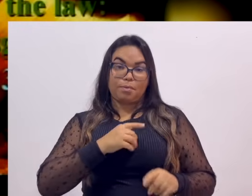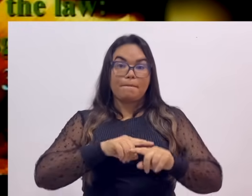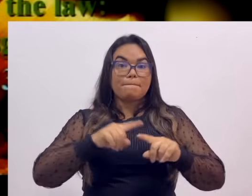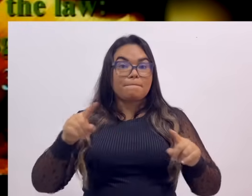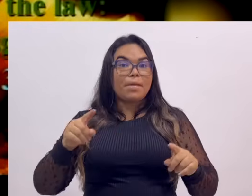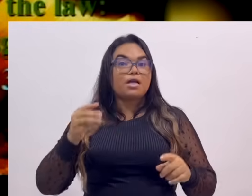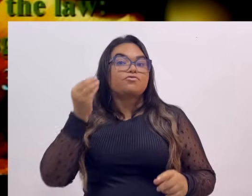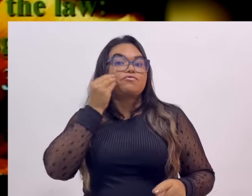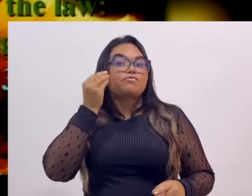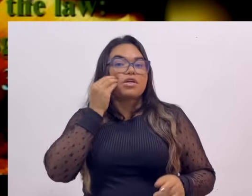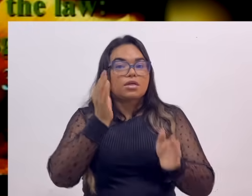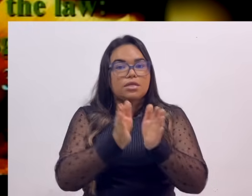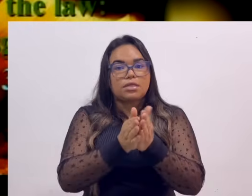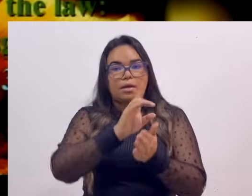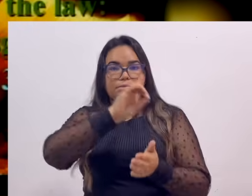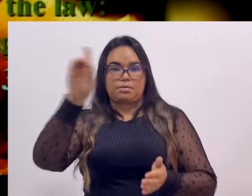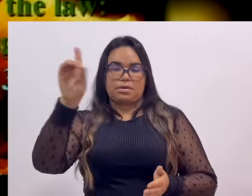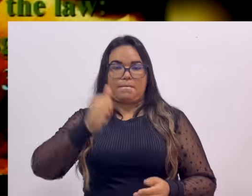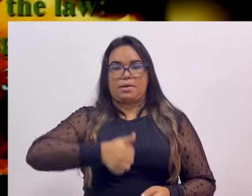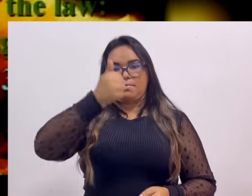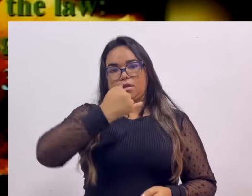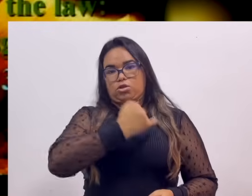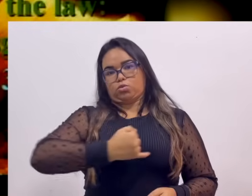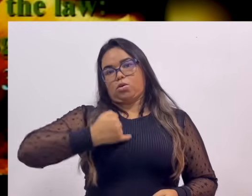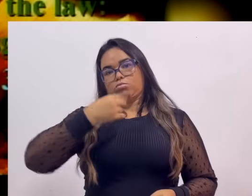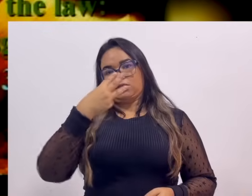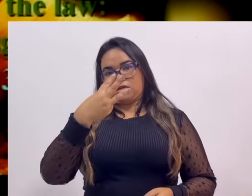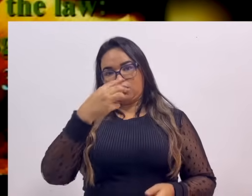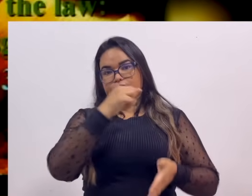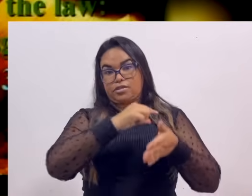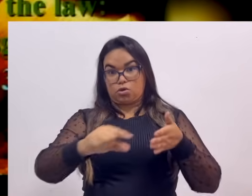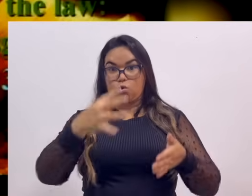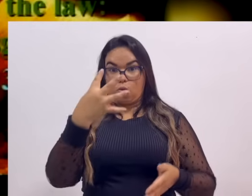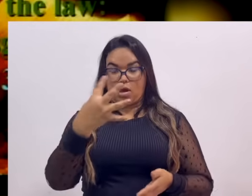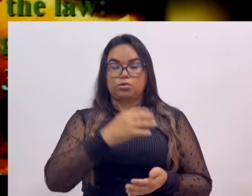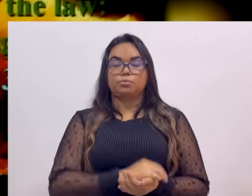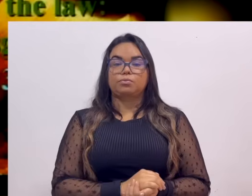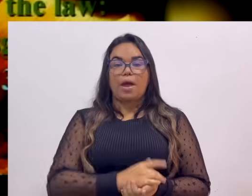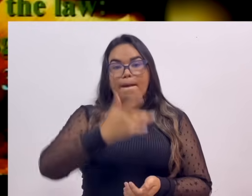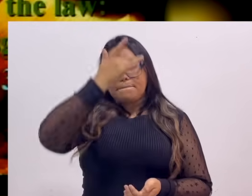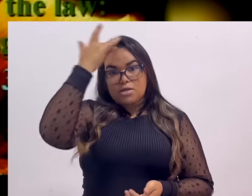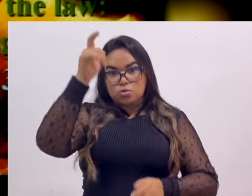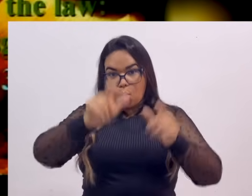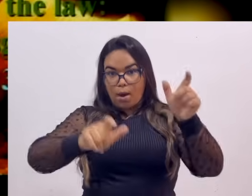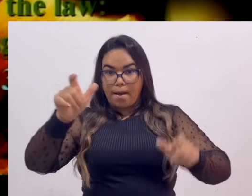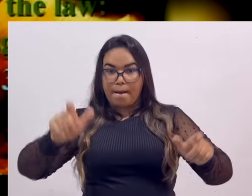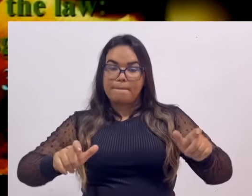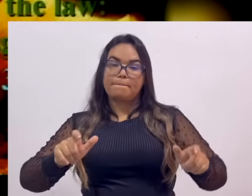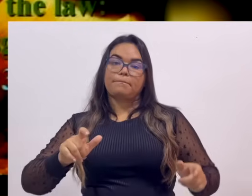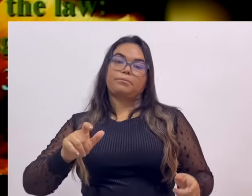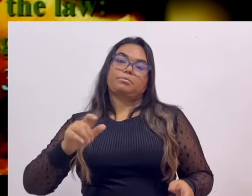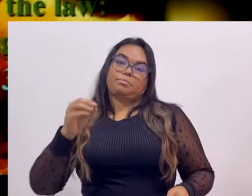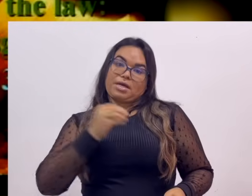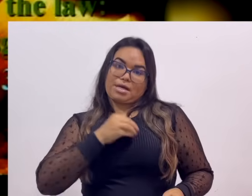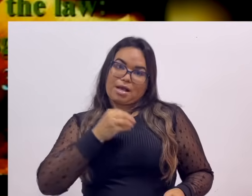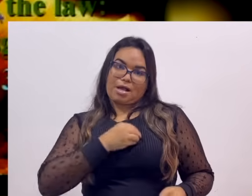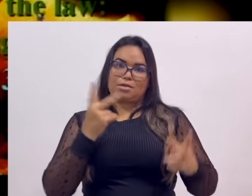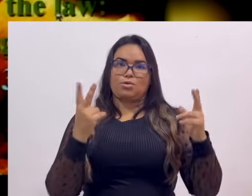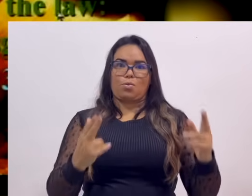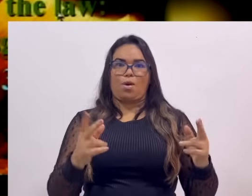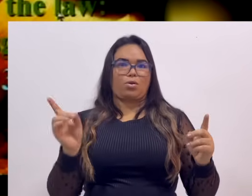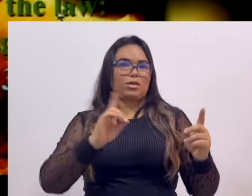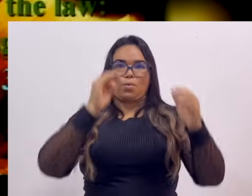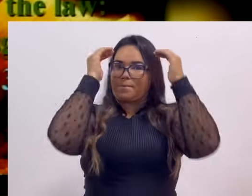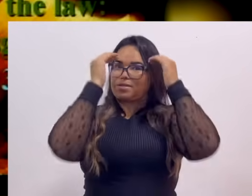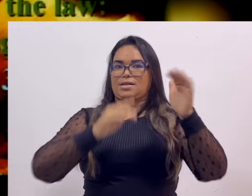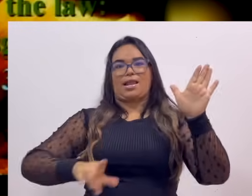1 João 3, versículo 4. Qualquer um que comete pecado também transgrediu a lei,